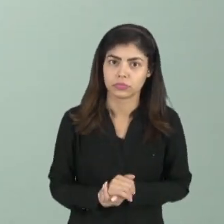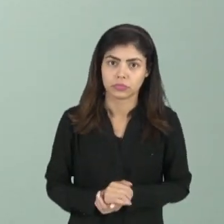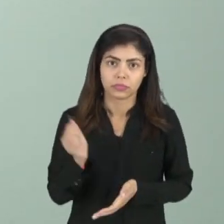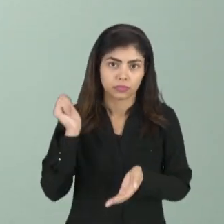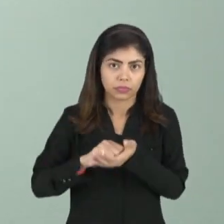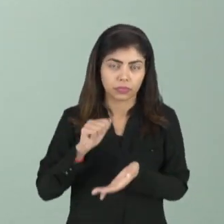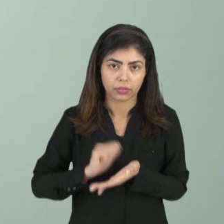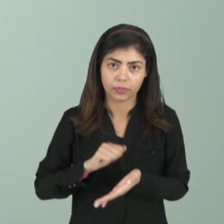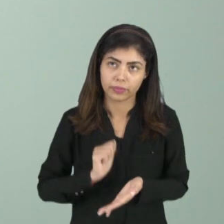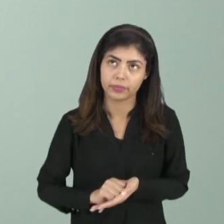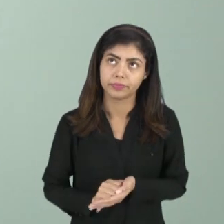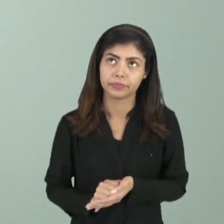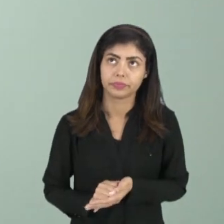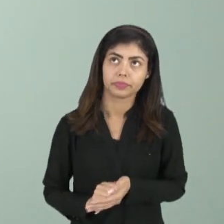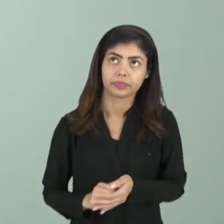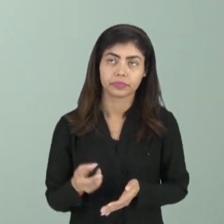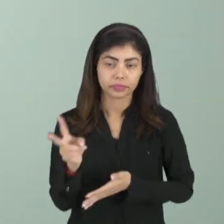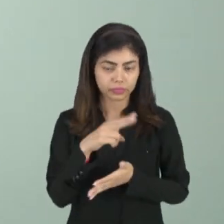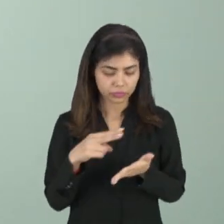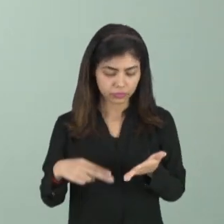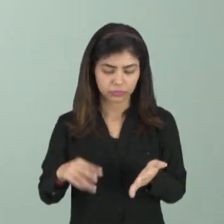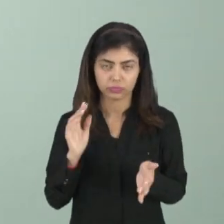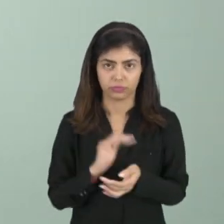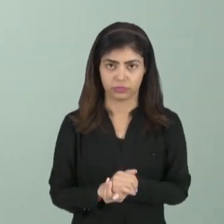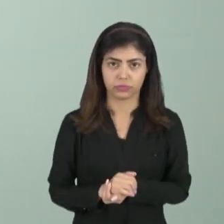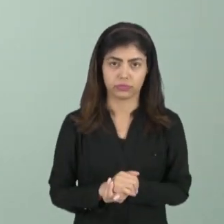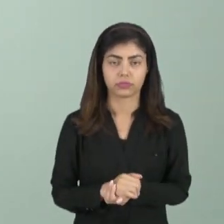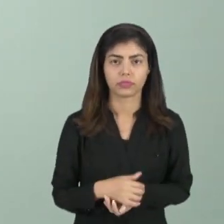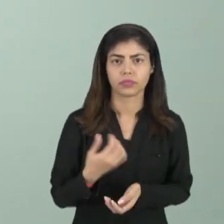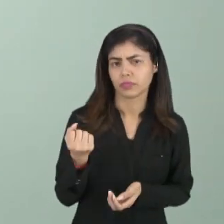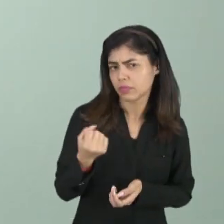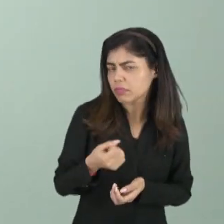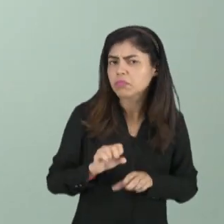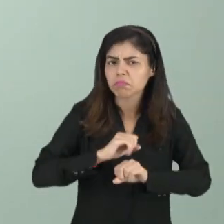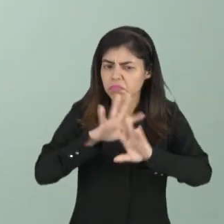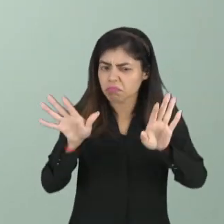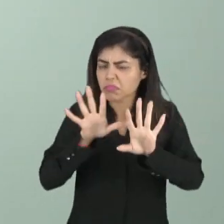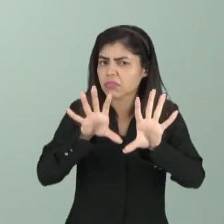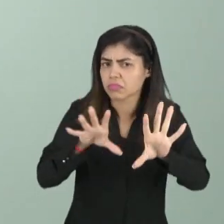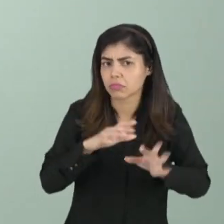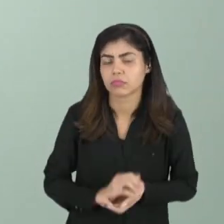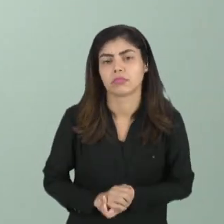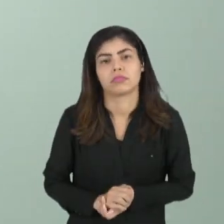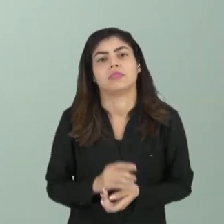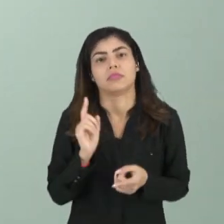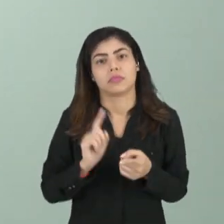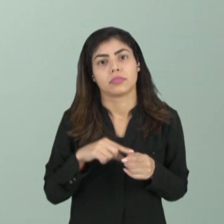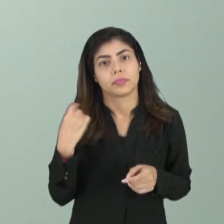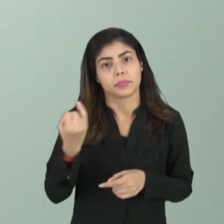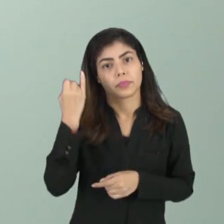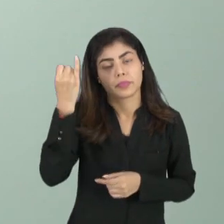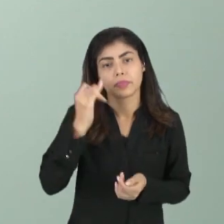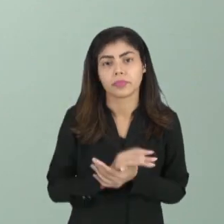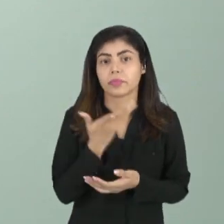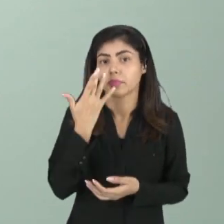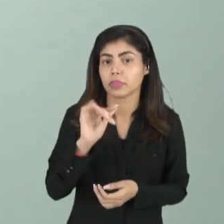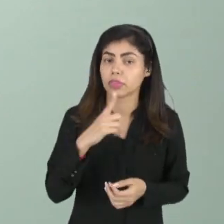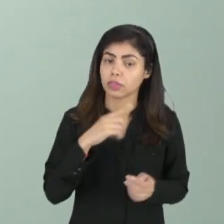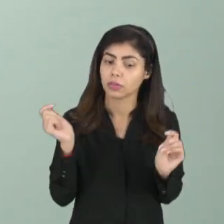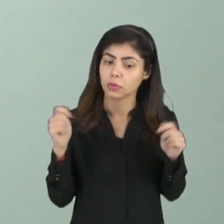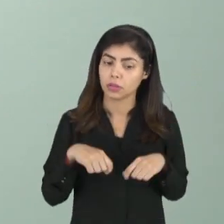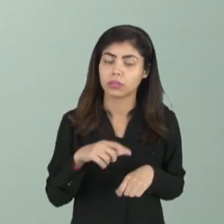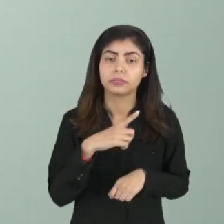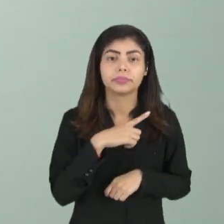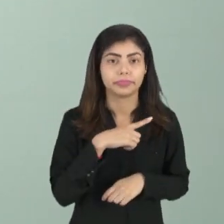hora da escrita quando nós estamos lendo aí um texto isso não fica tão claro assim principalmente crianças pois